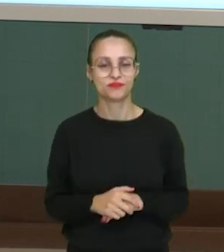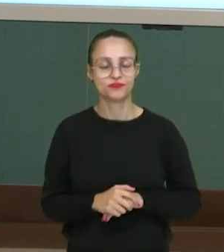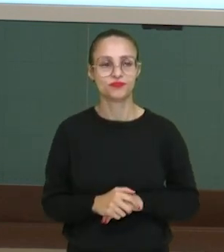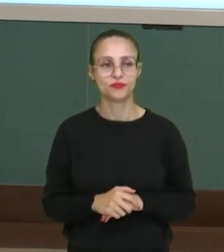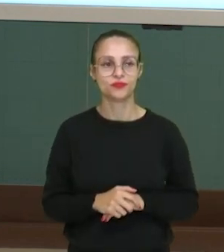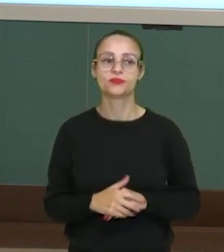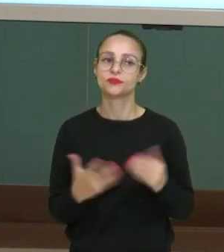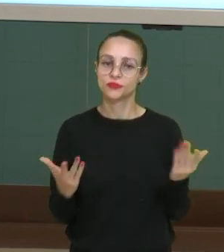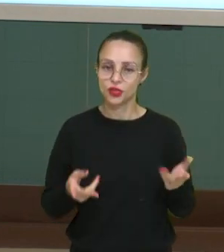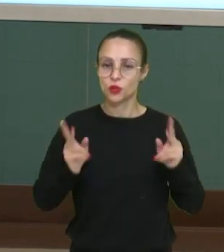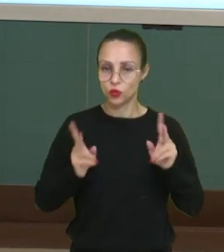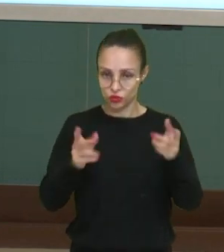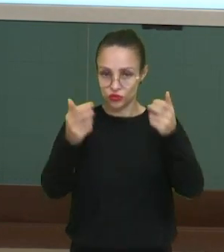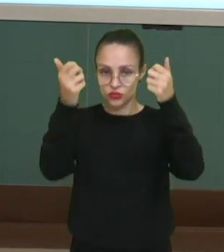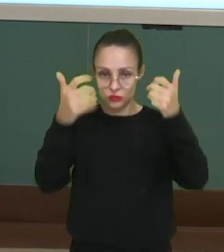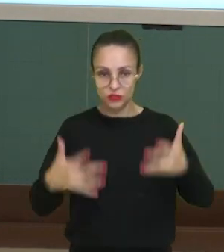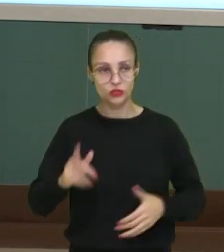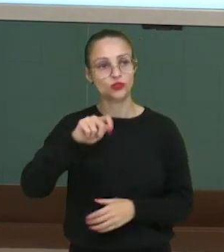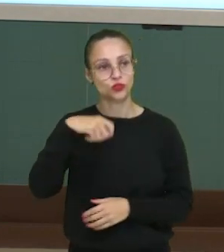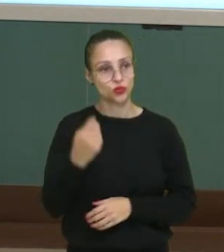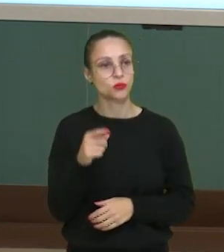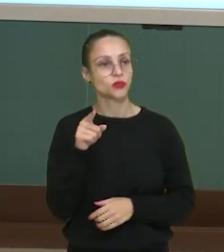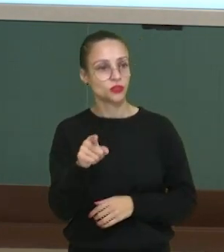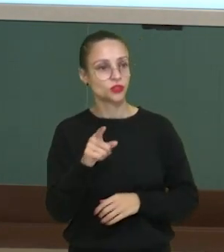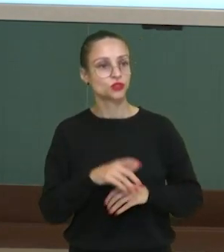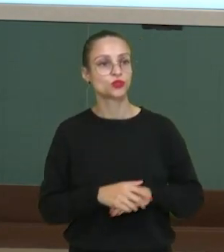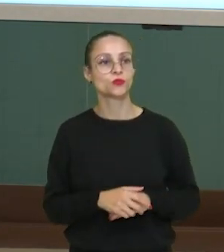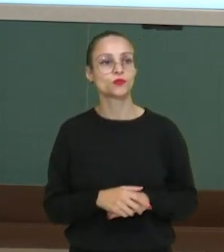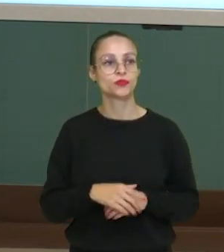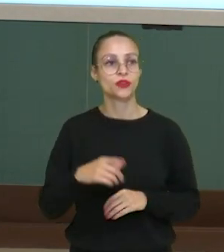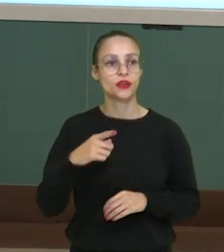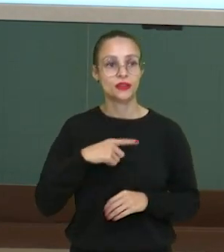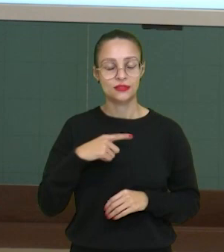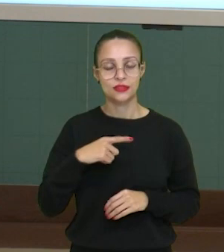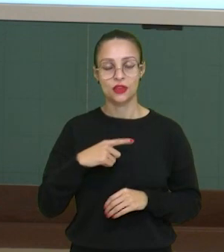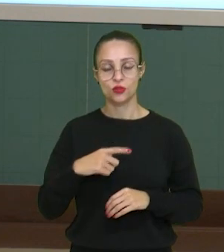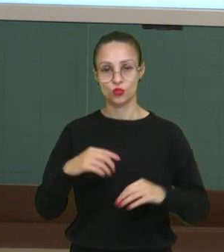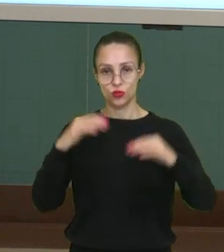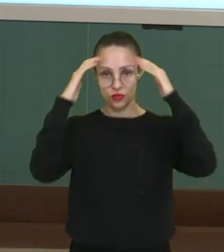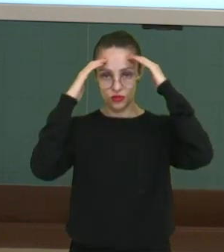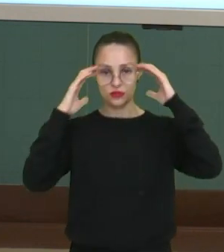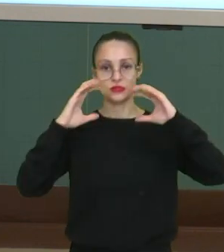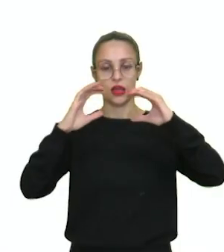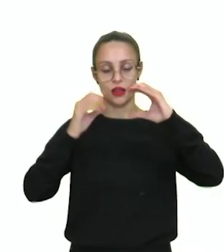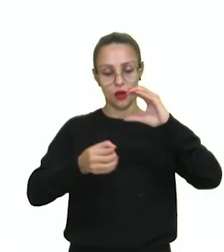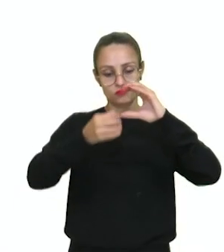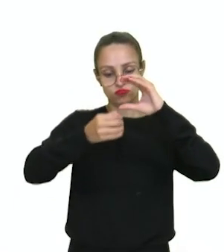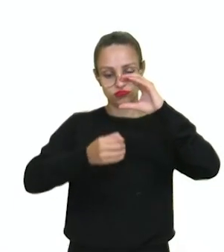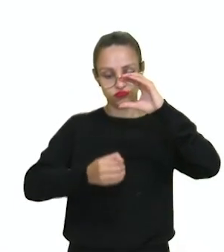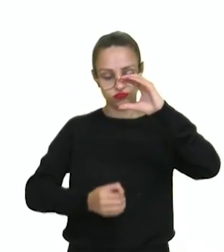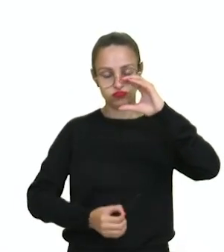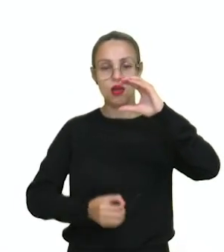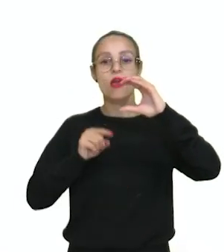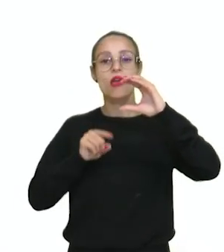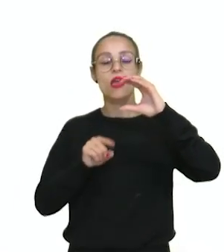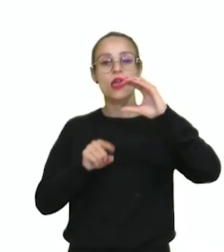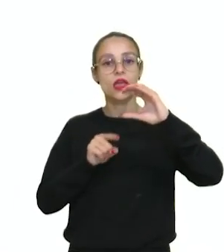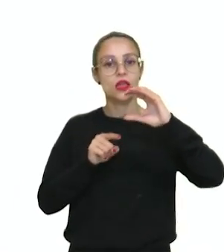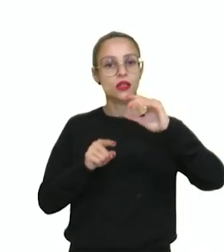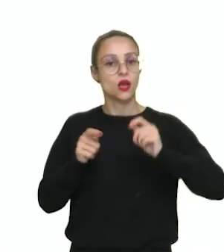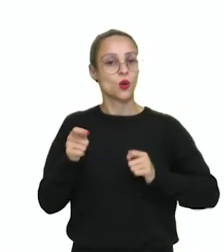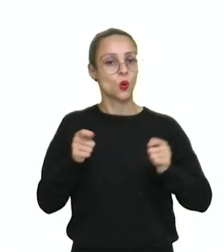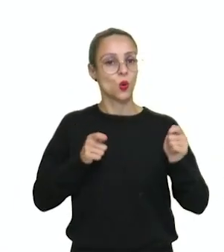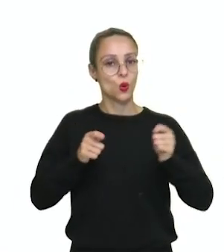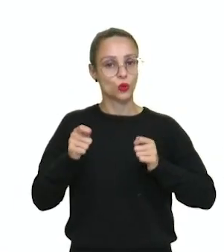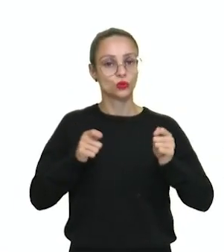Continuando a falar sobre o sistema nervoso central, nós temos o tronco encefálico, que coordena funções vitais